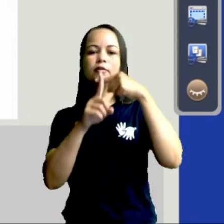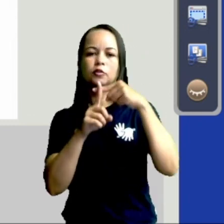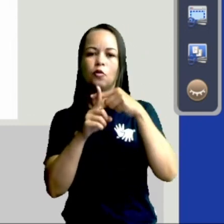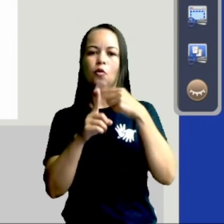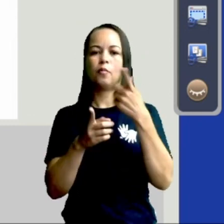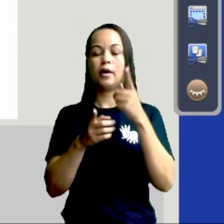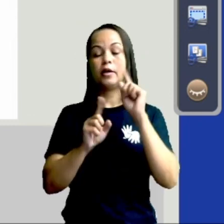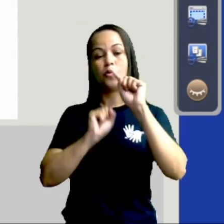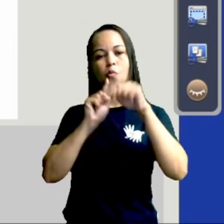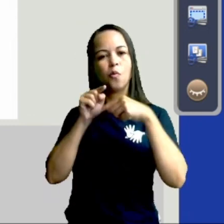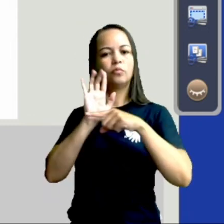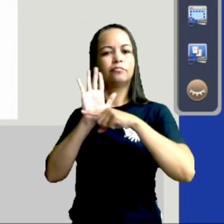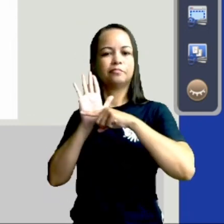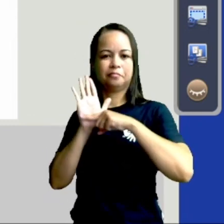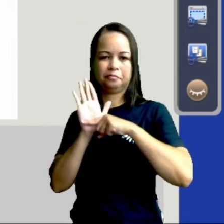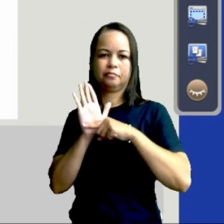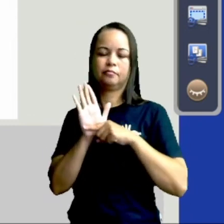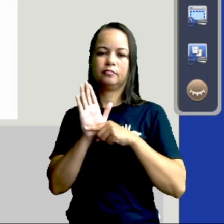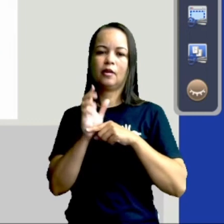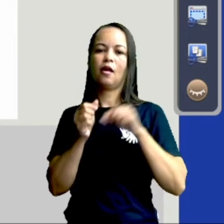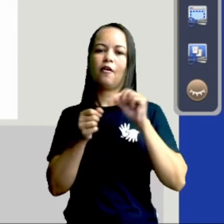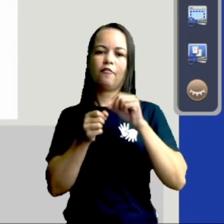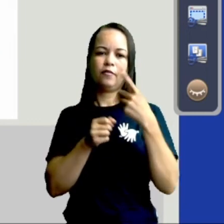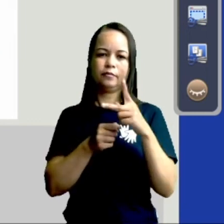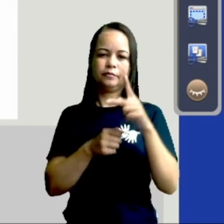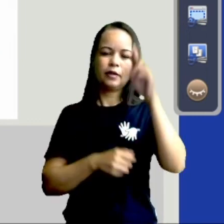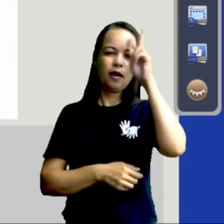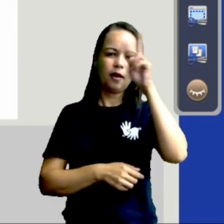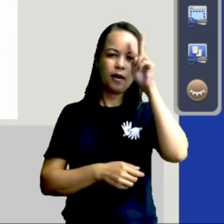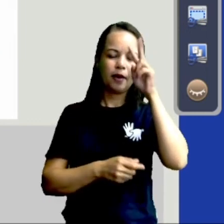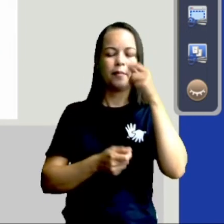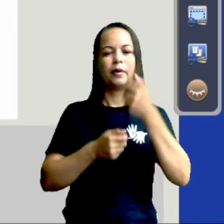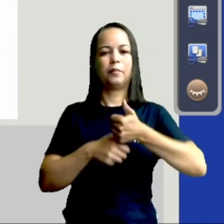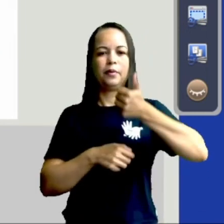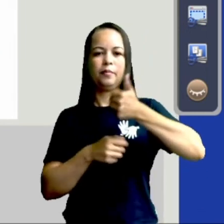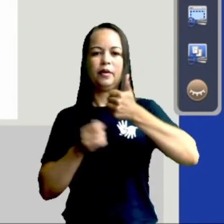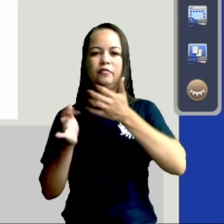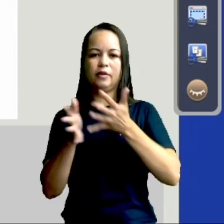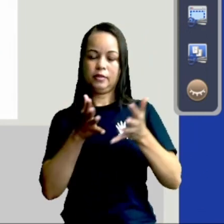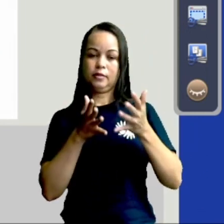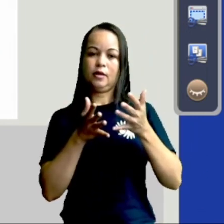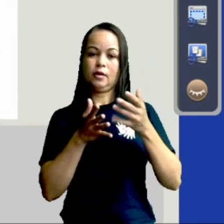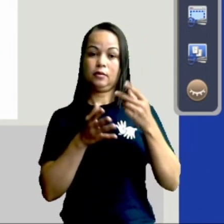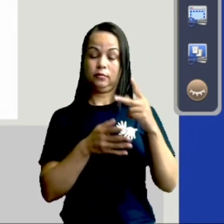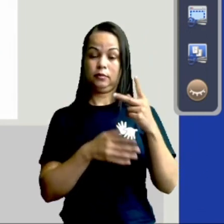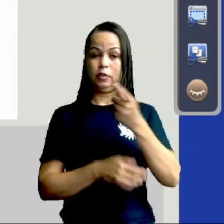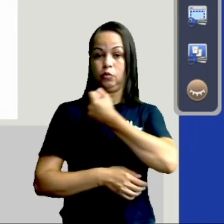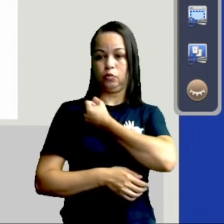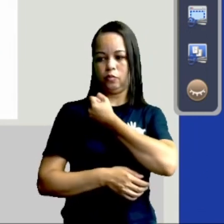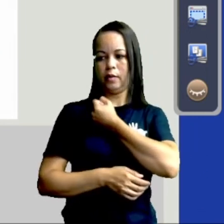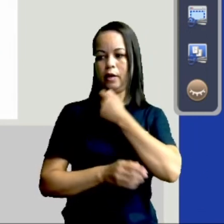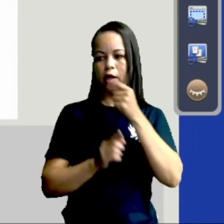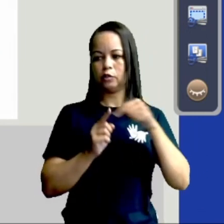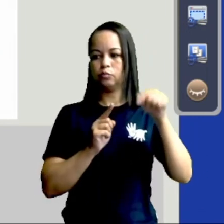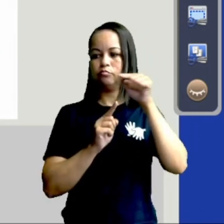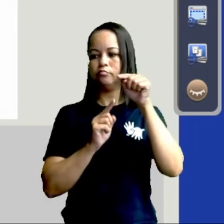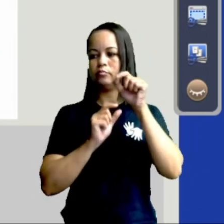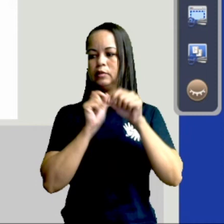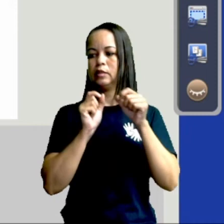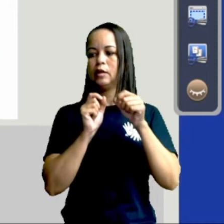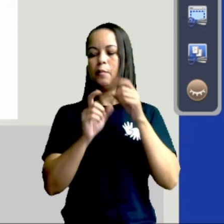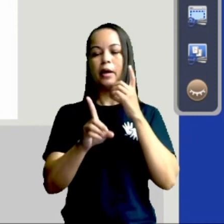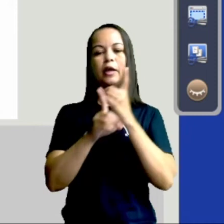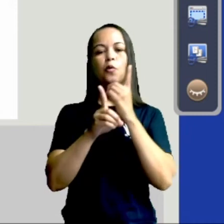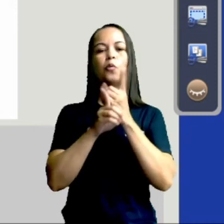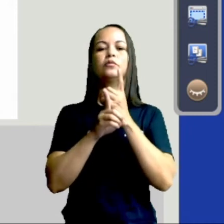gente pega a subtração. Feito isso, lembra que a gente tem que primeiro fazer a continha em cima, né, no numerador? Aí a gente chega nesses